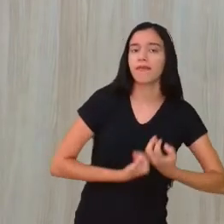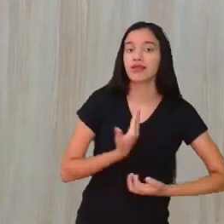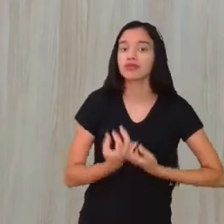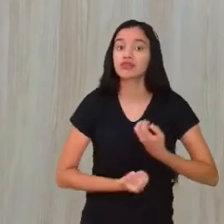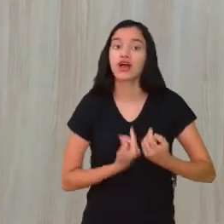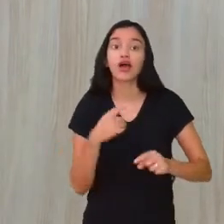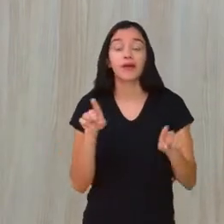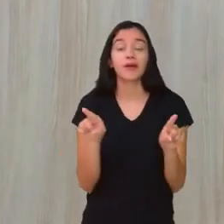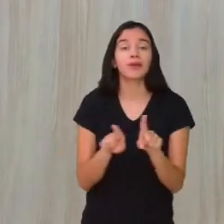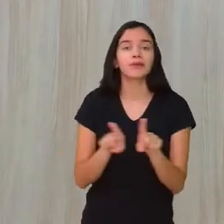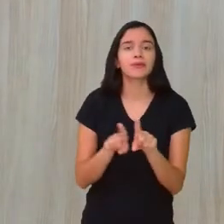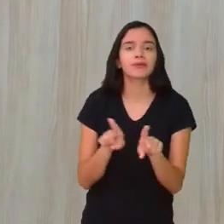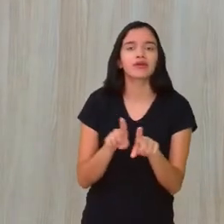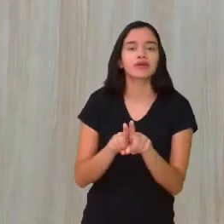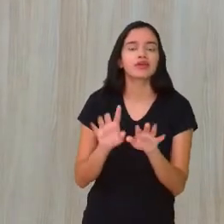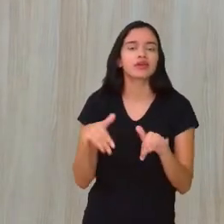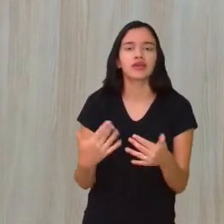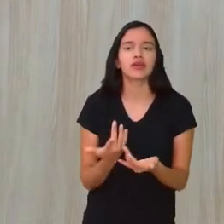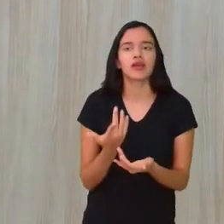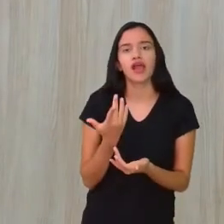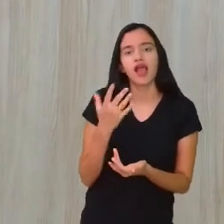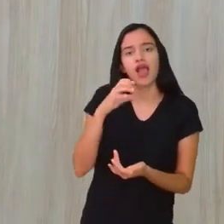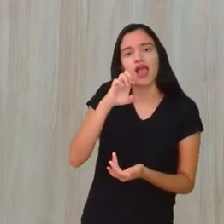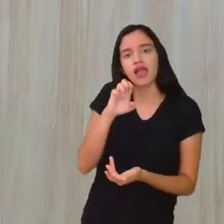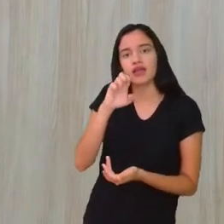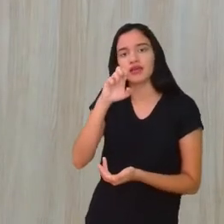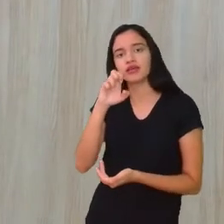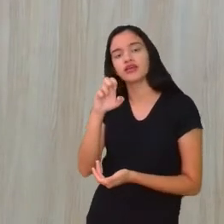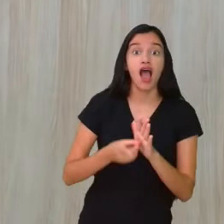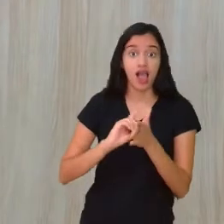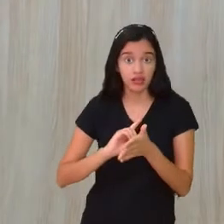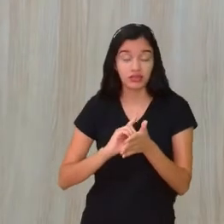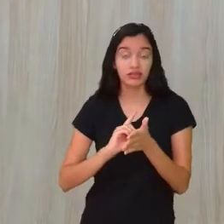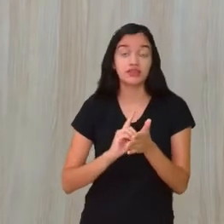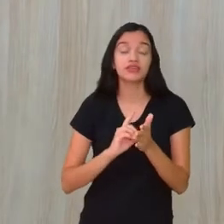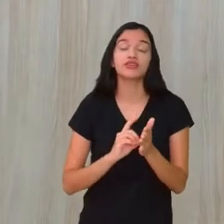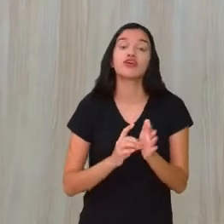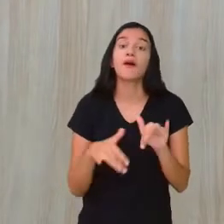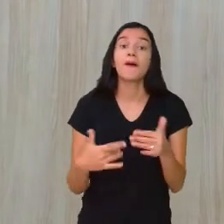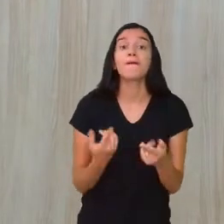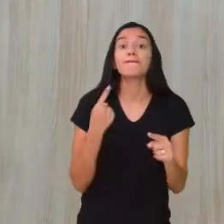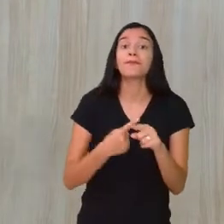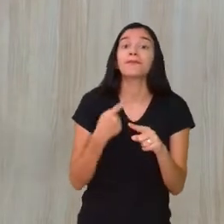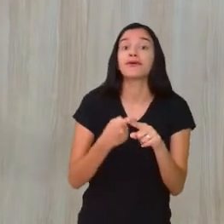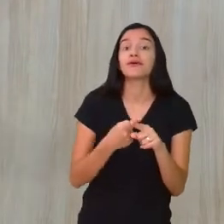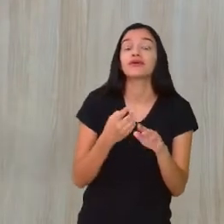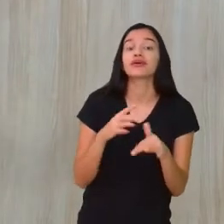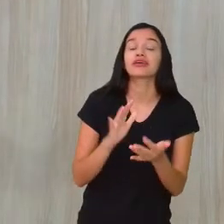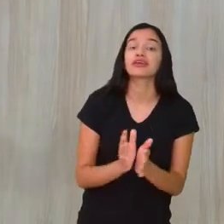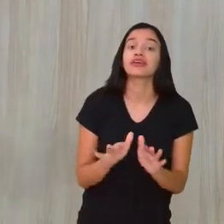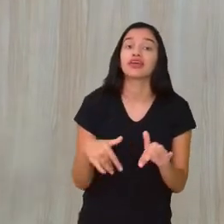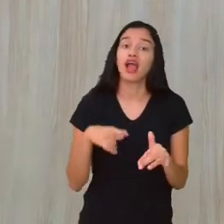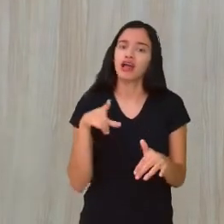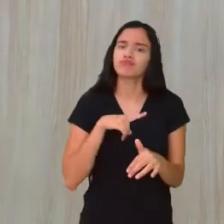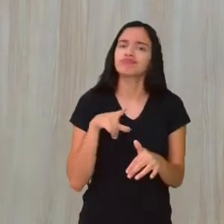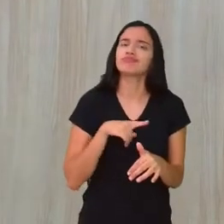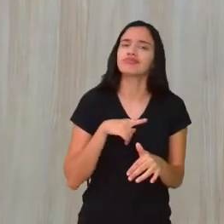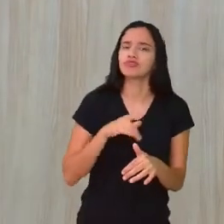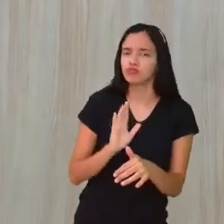comida tudo como ornamentado, mole, seguindo essa tamales, decoração. calabaza en tacha, Aí, ó, as bebidas trufinhas, como mezcal, essas trufinhas são tole,